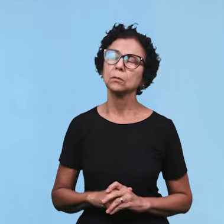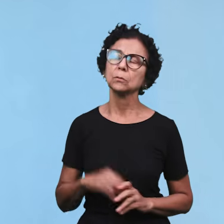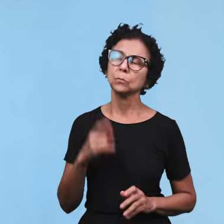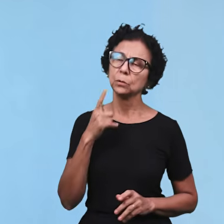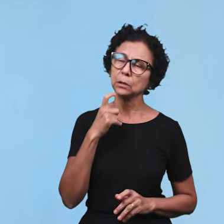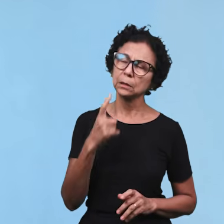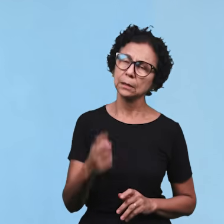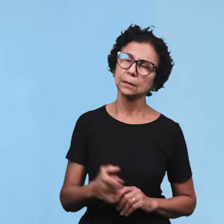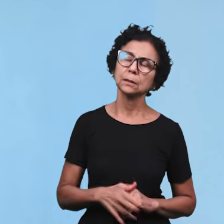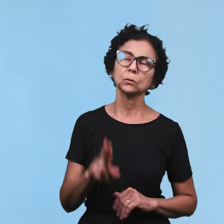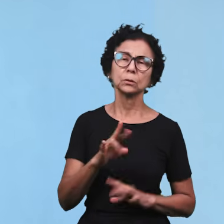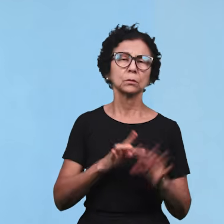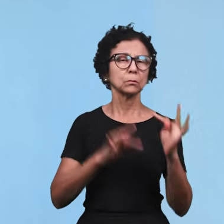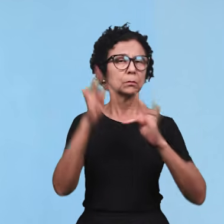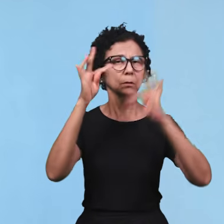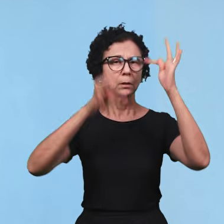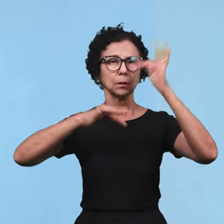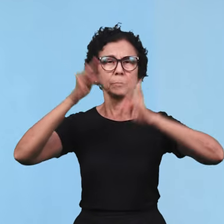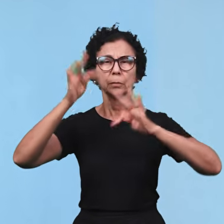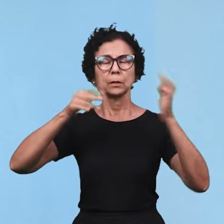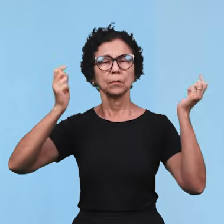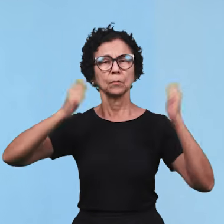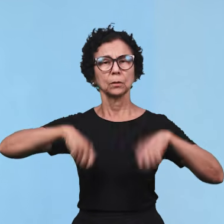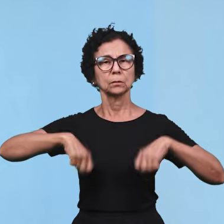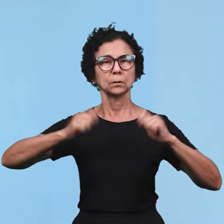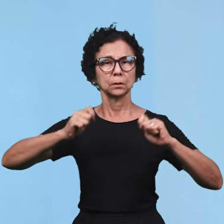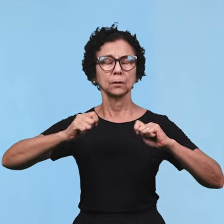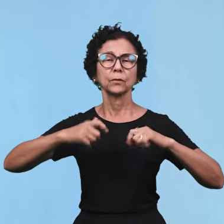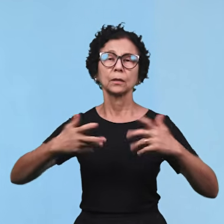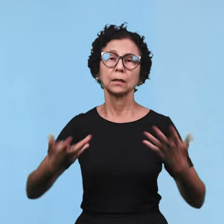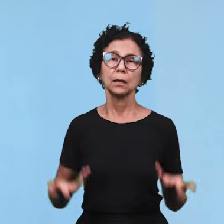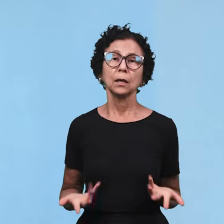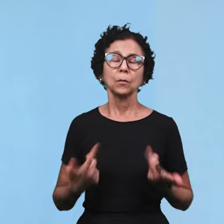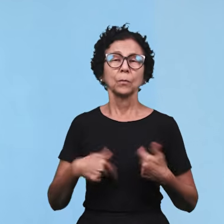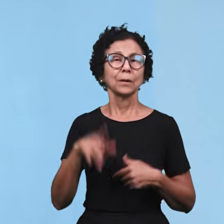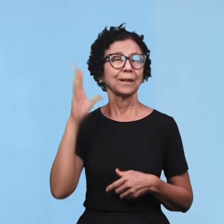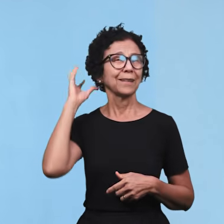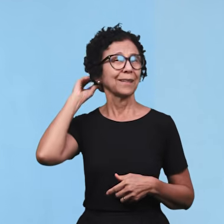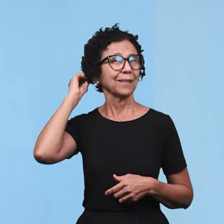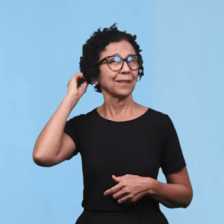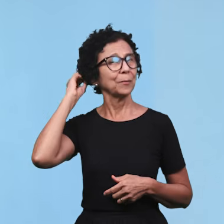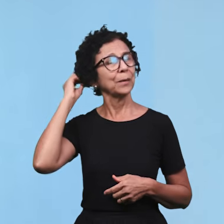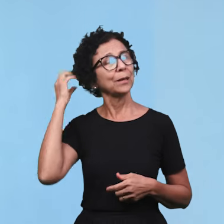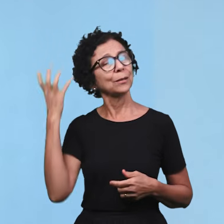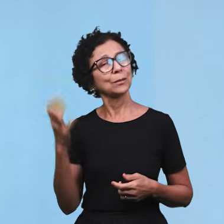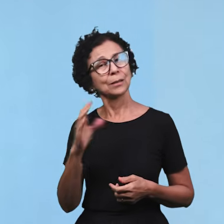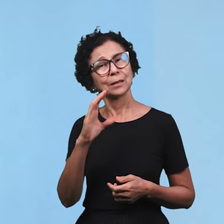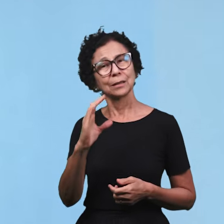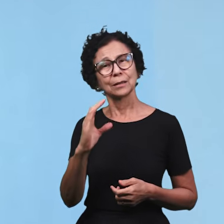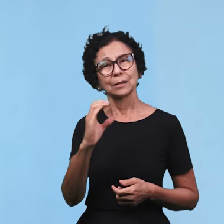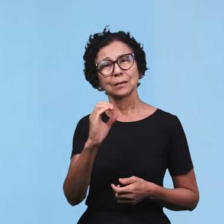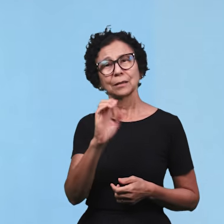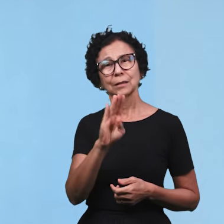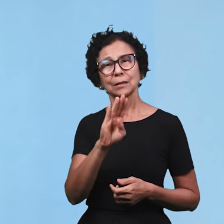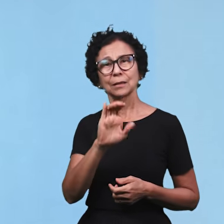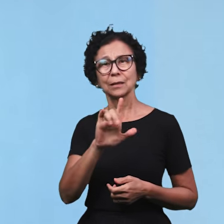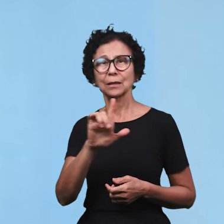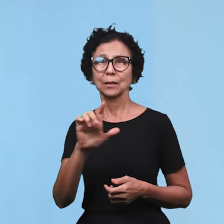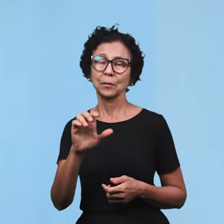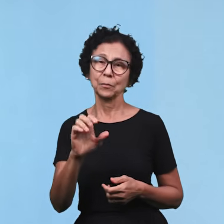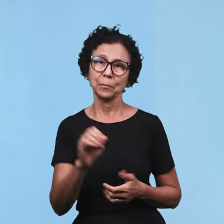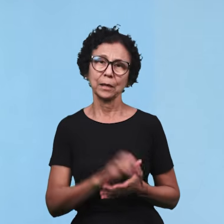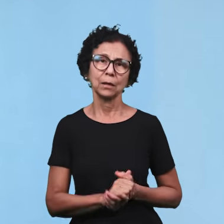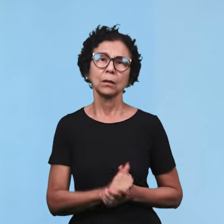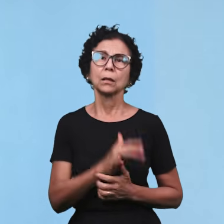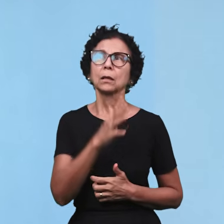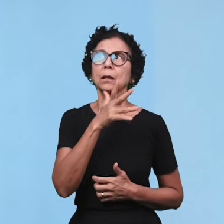essas terapias possíveis, entende? Porque quando a gente fala de cabelo, infelizmente, os resultados não são do dia para a